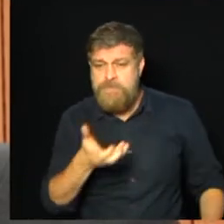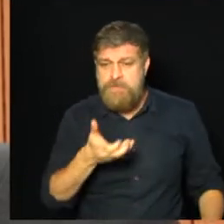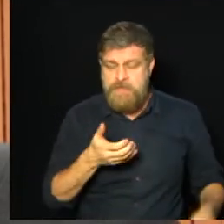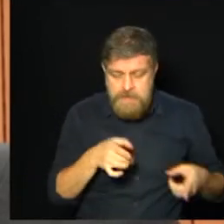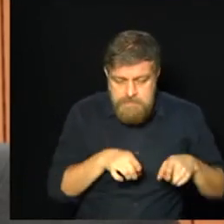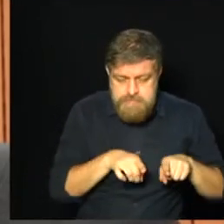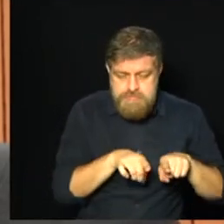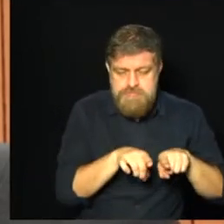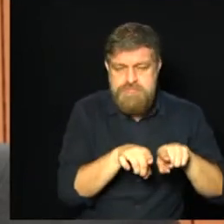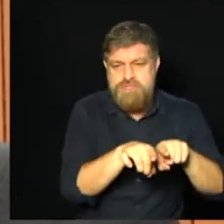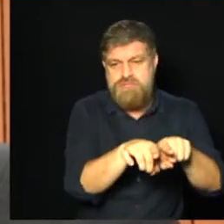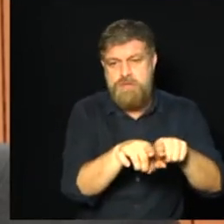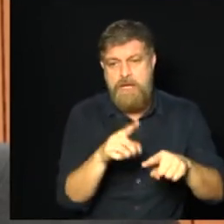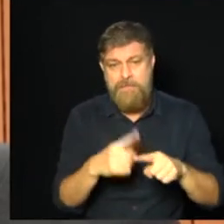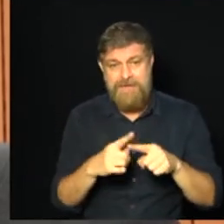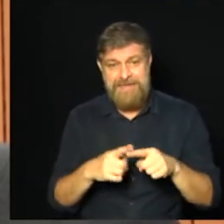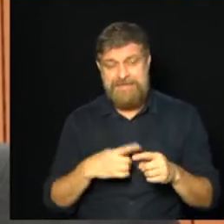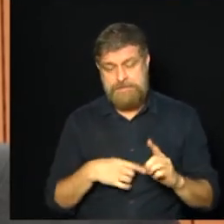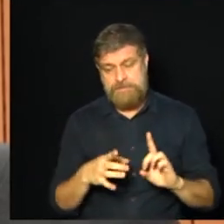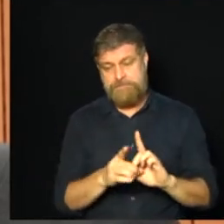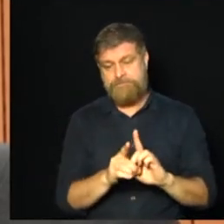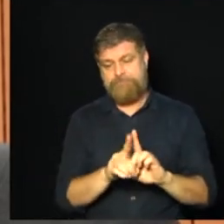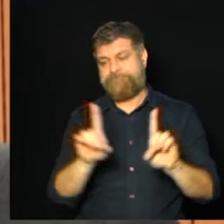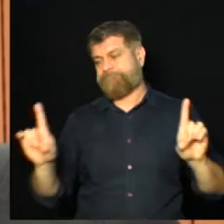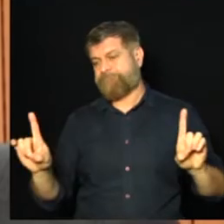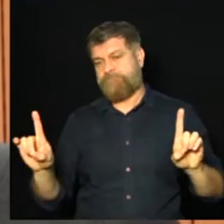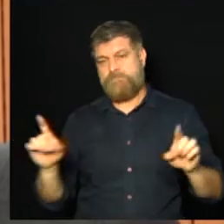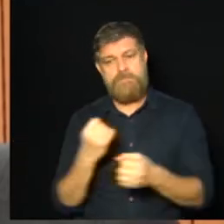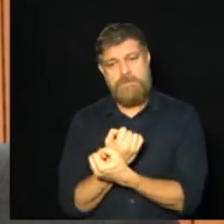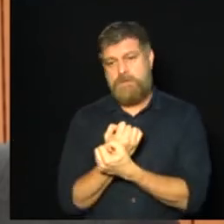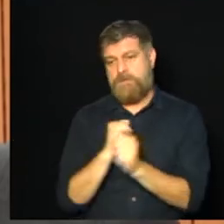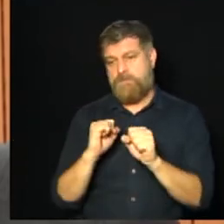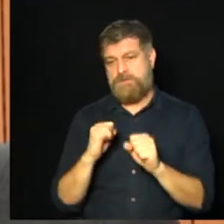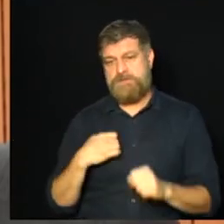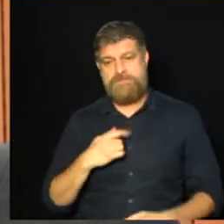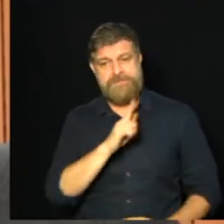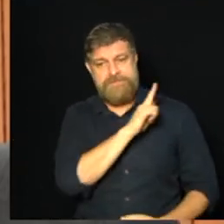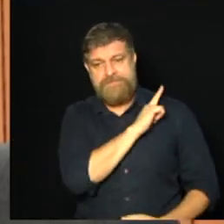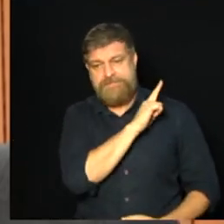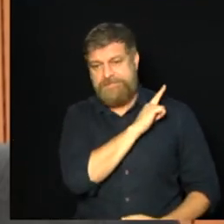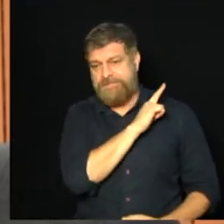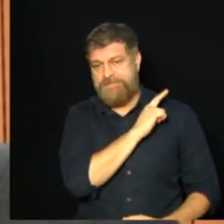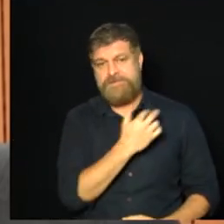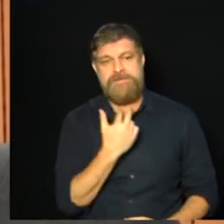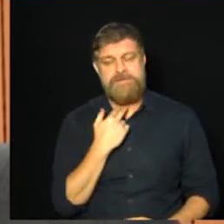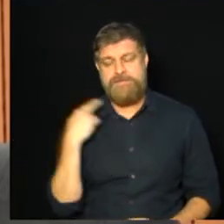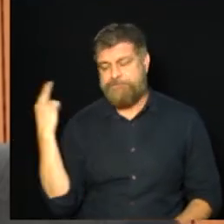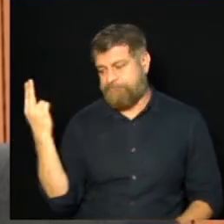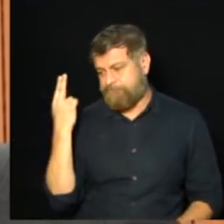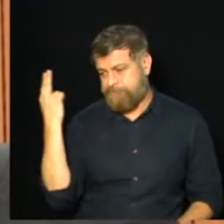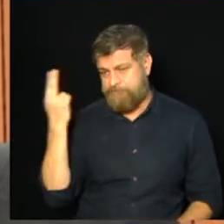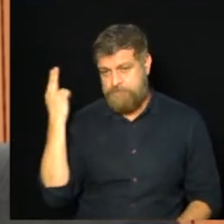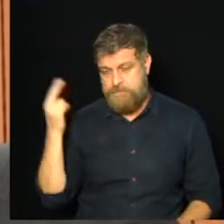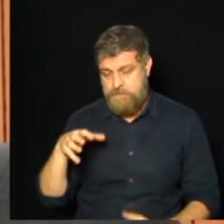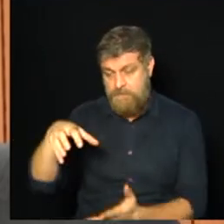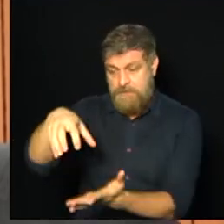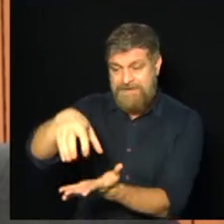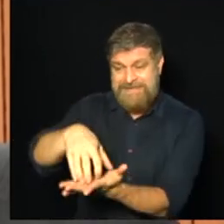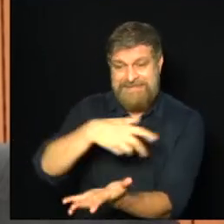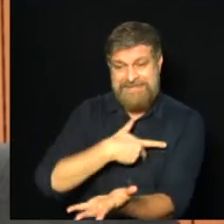junto. Porque sem isso é absolutamente impossível você gerir. O que acontece? A UBS